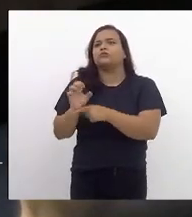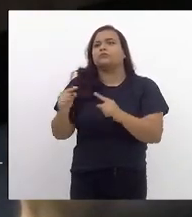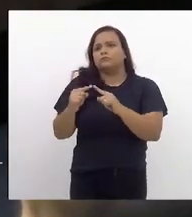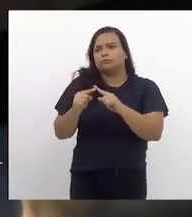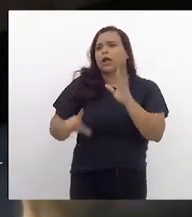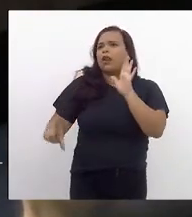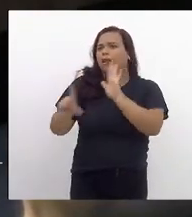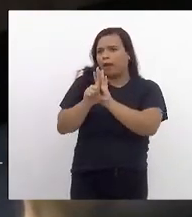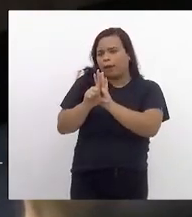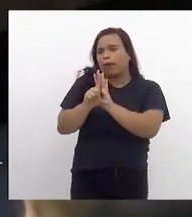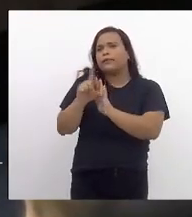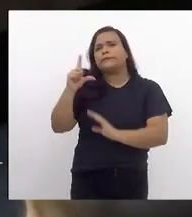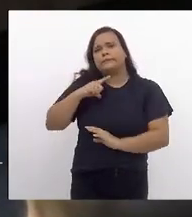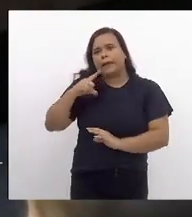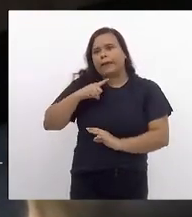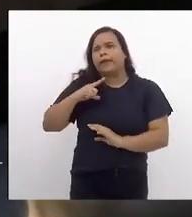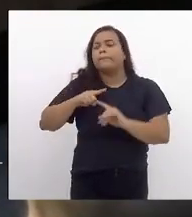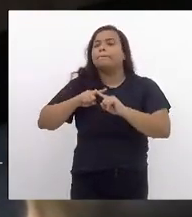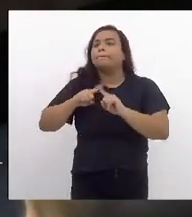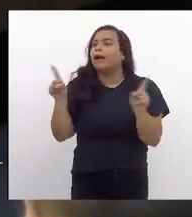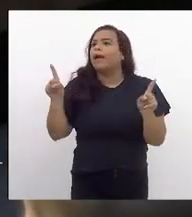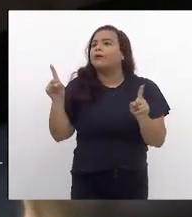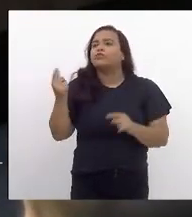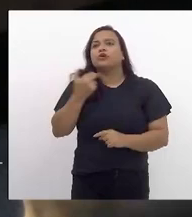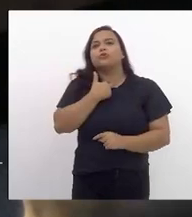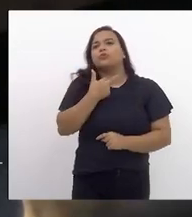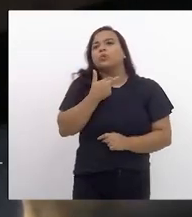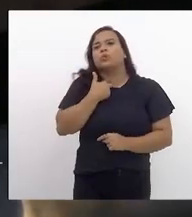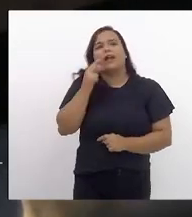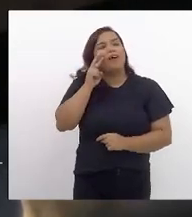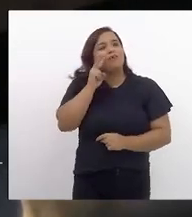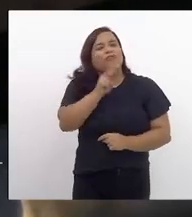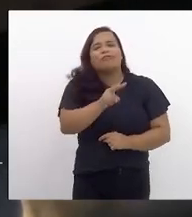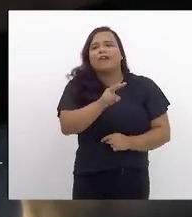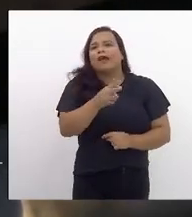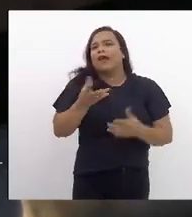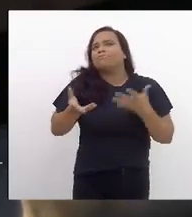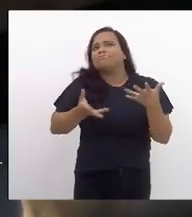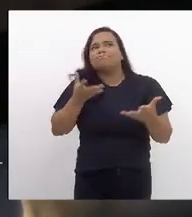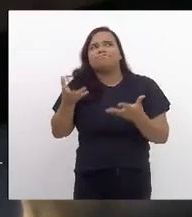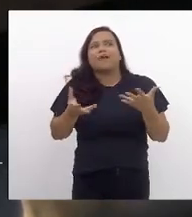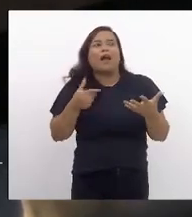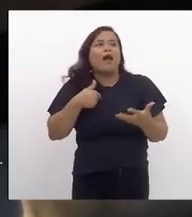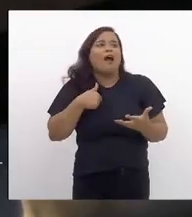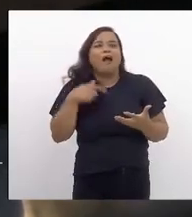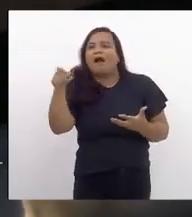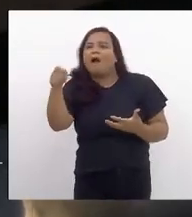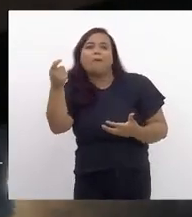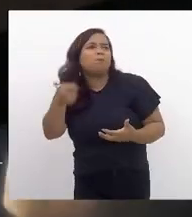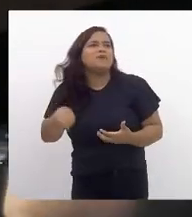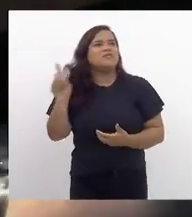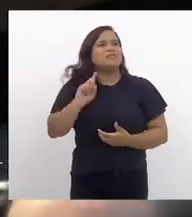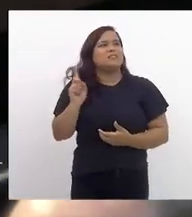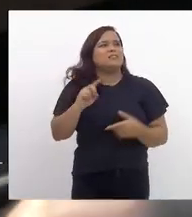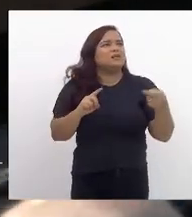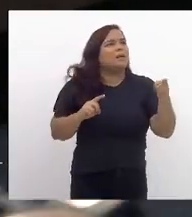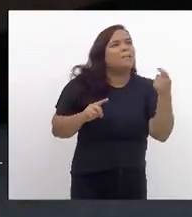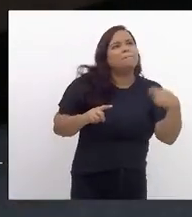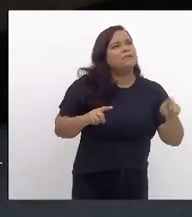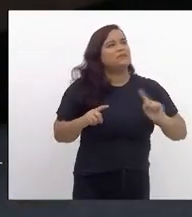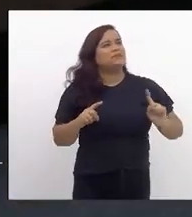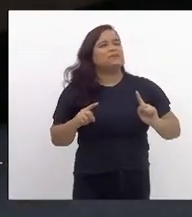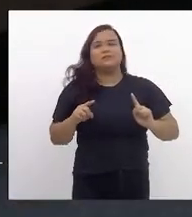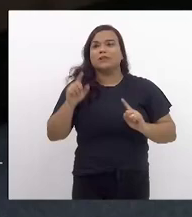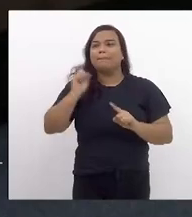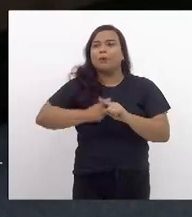cabe o cerceamento de quaisquer direitos em função de interesses de quaisquer religião